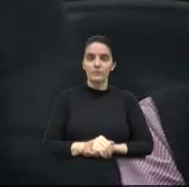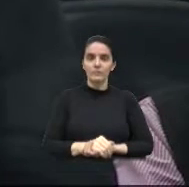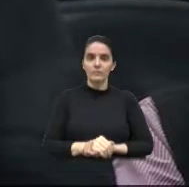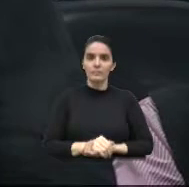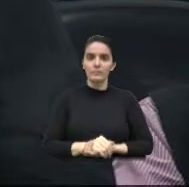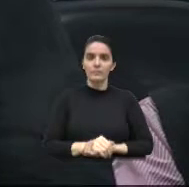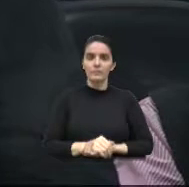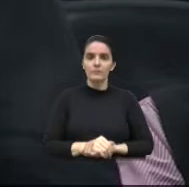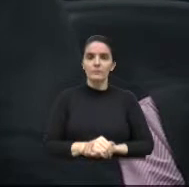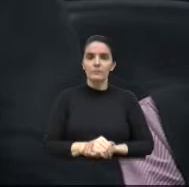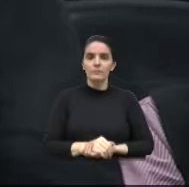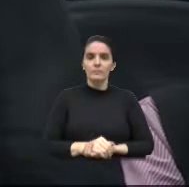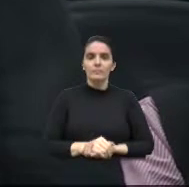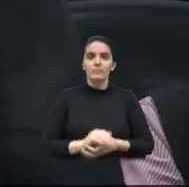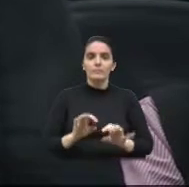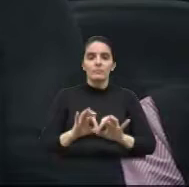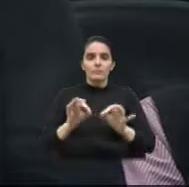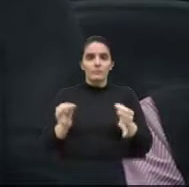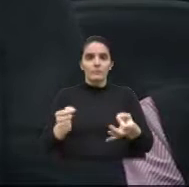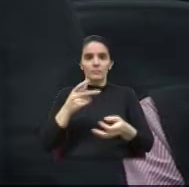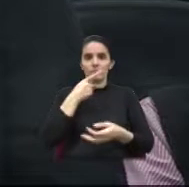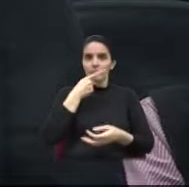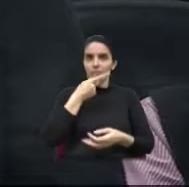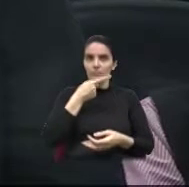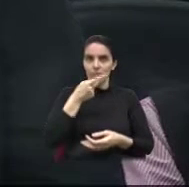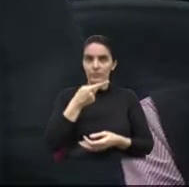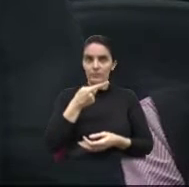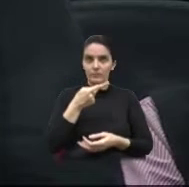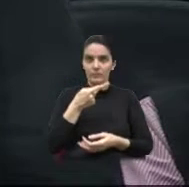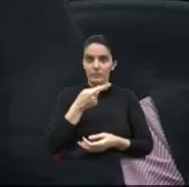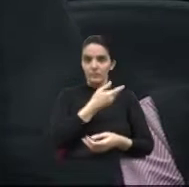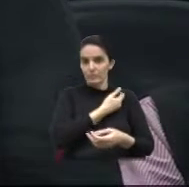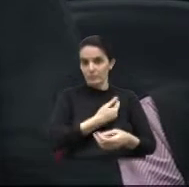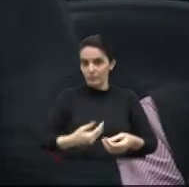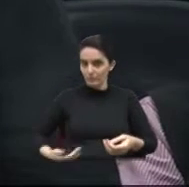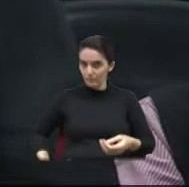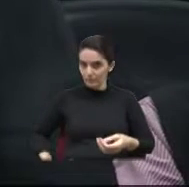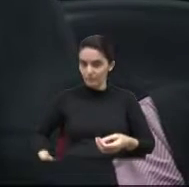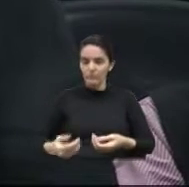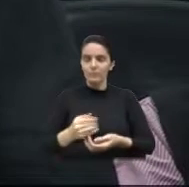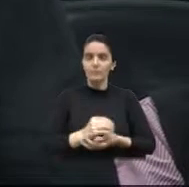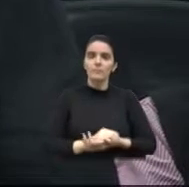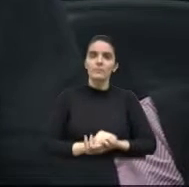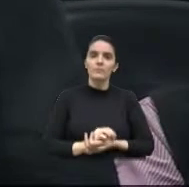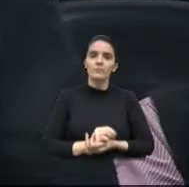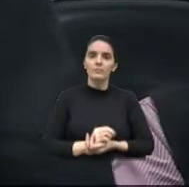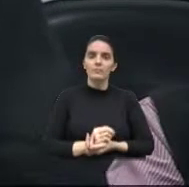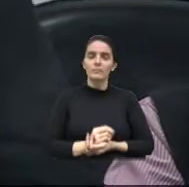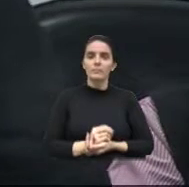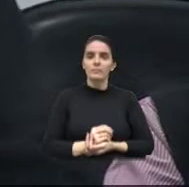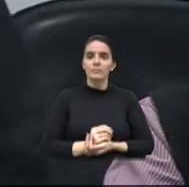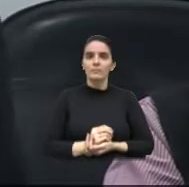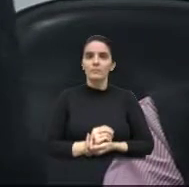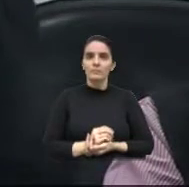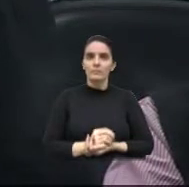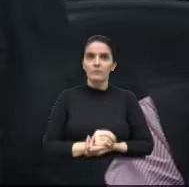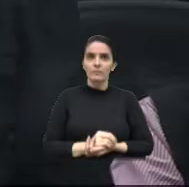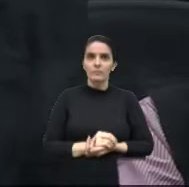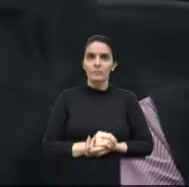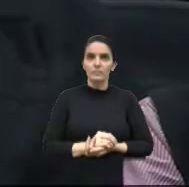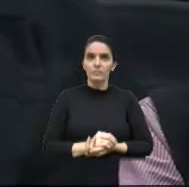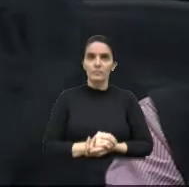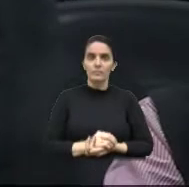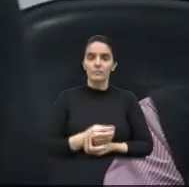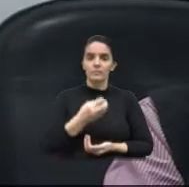Como é fácil falar do governo, do momento, né? E seria bom até que a